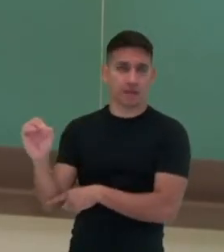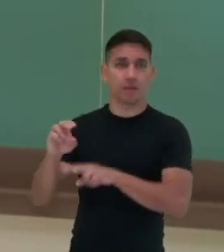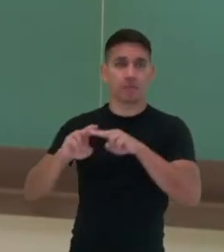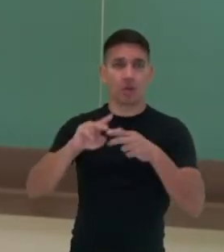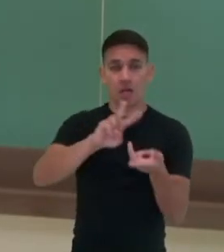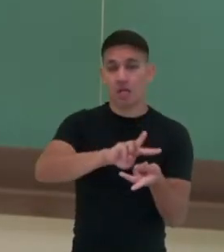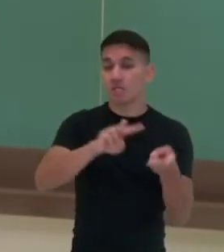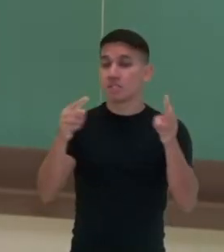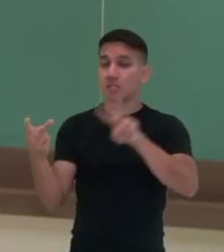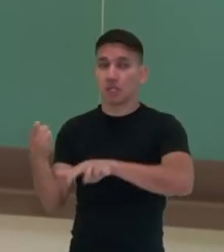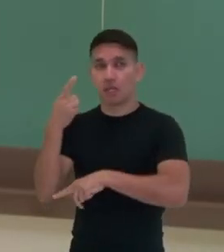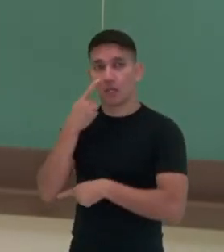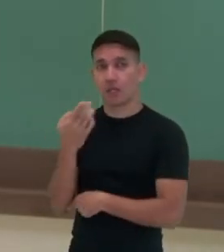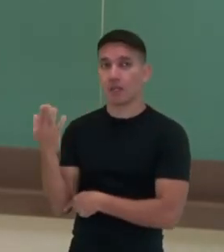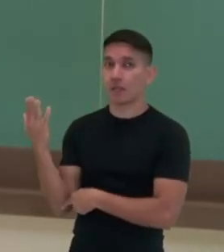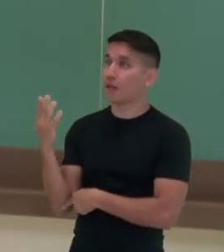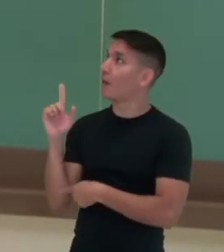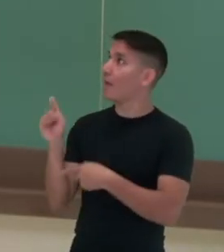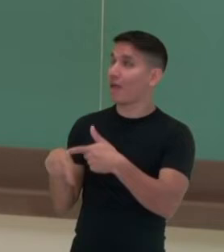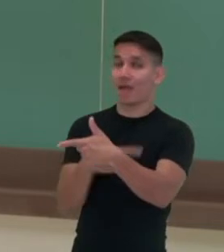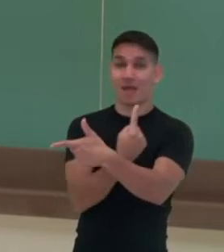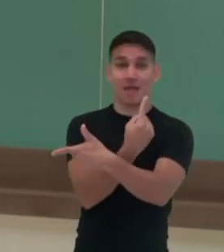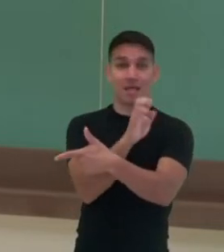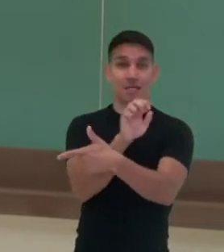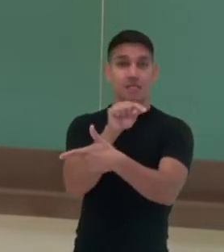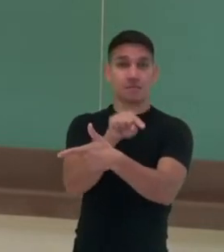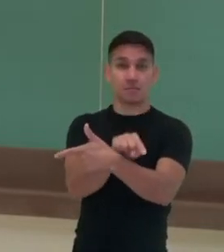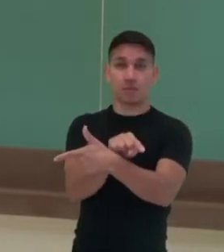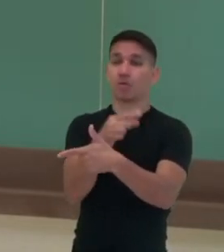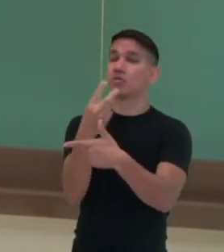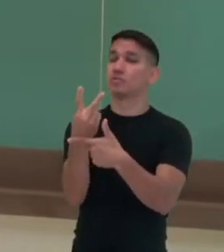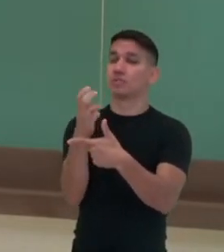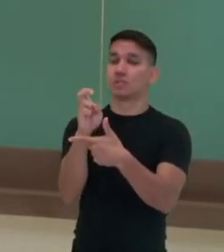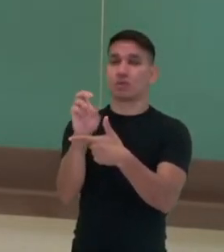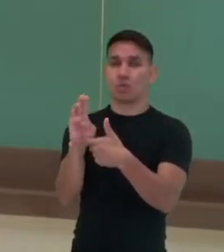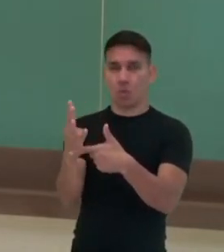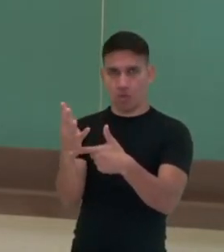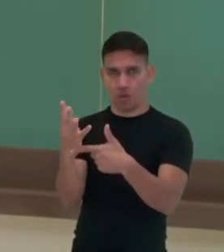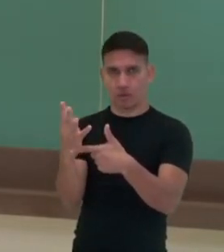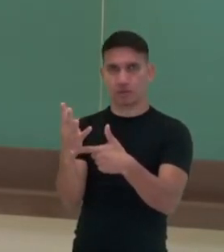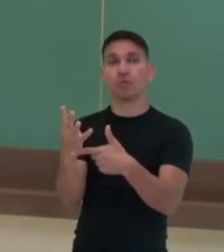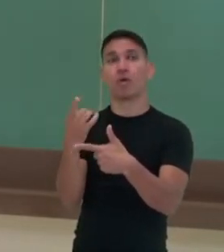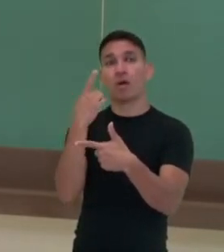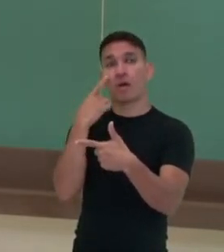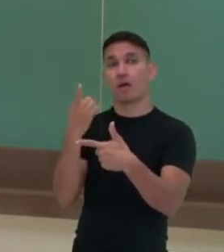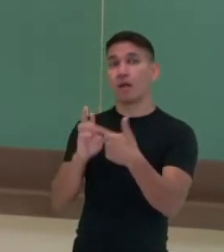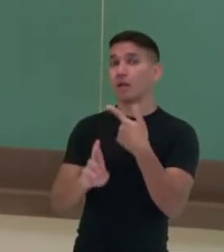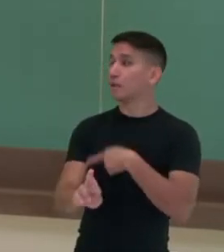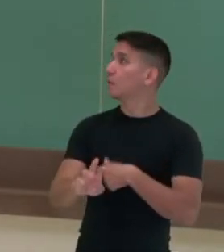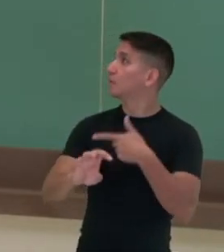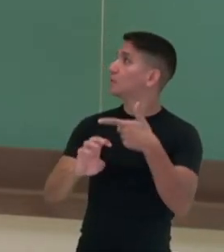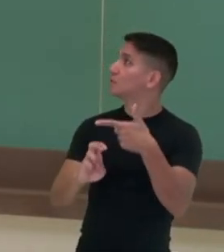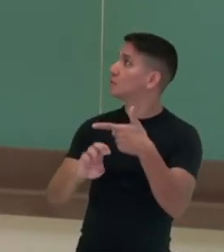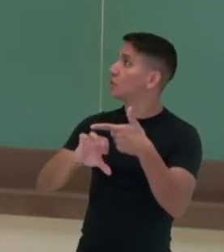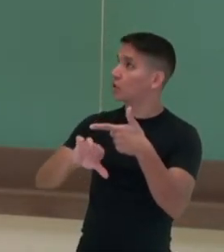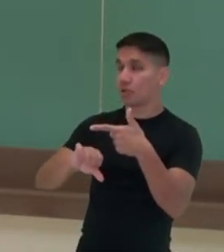verdade, nós vamos fazer a divisão de 15.000 por 254. E esse resultado que nós vamos encontrar vai ser